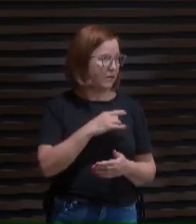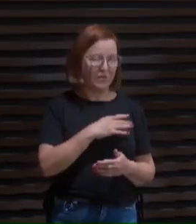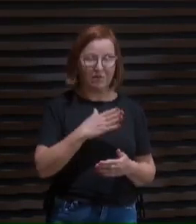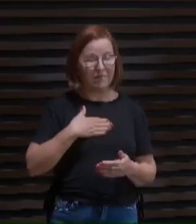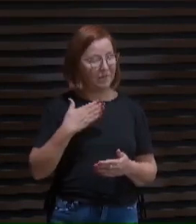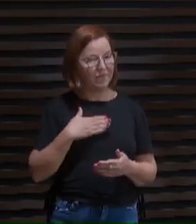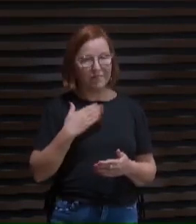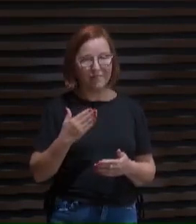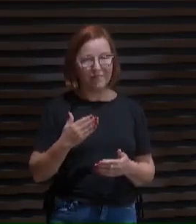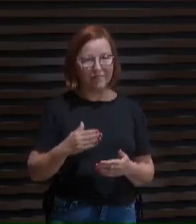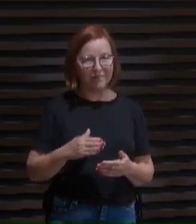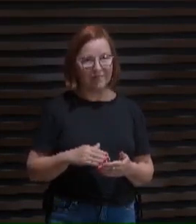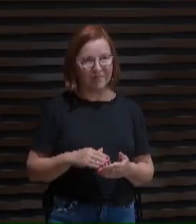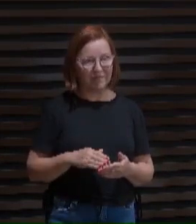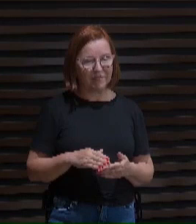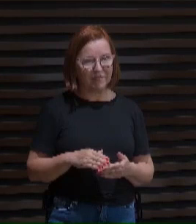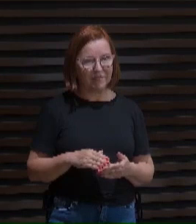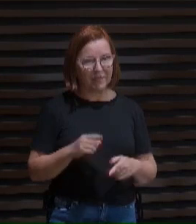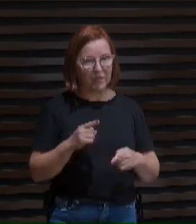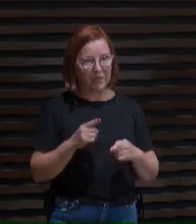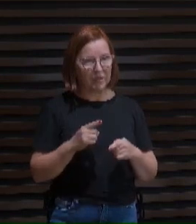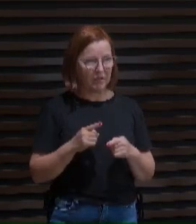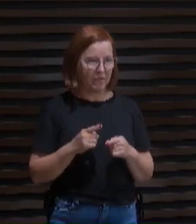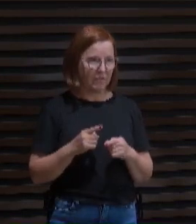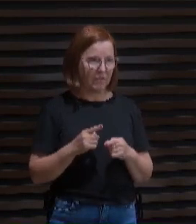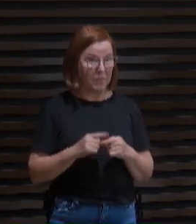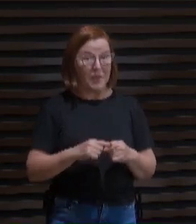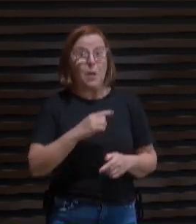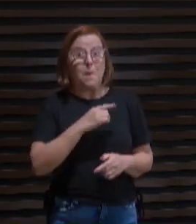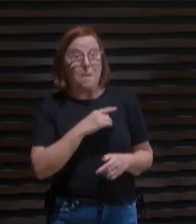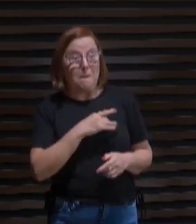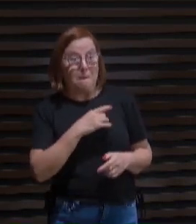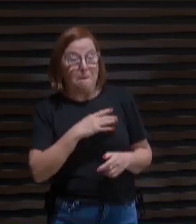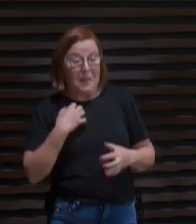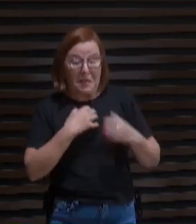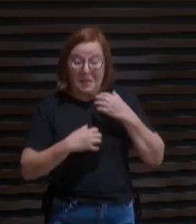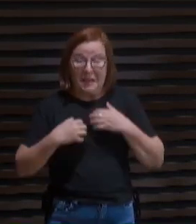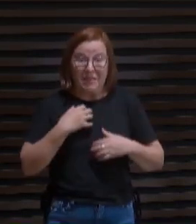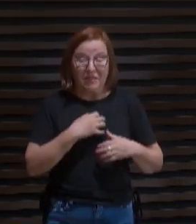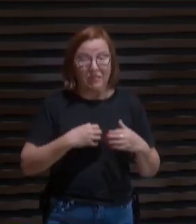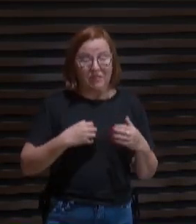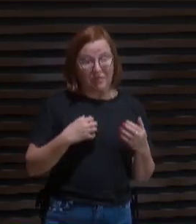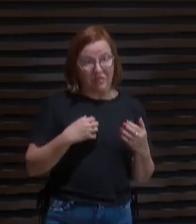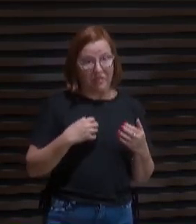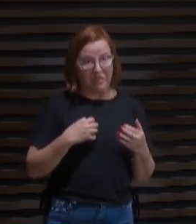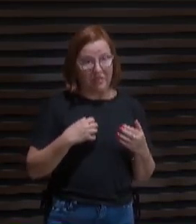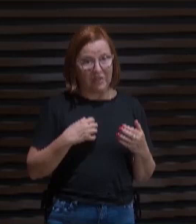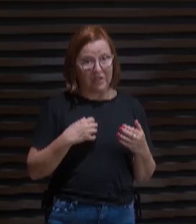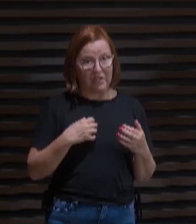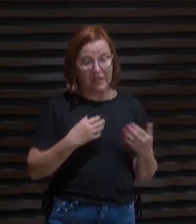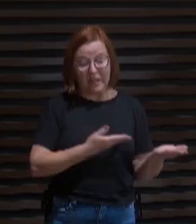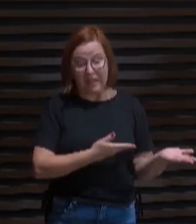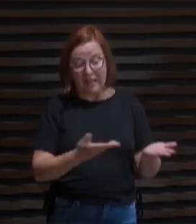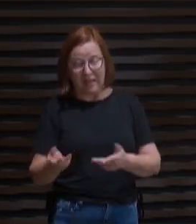vos assusteis. Porque é o temor, é o medo, é a angústia que vai levando a gente